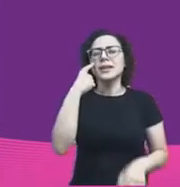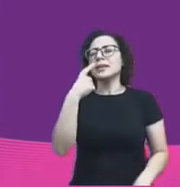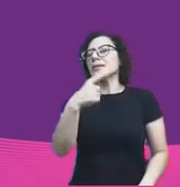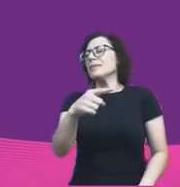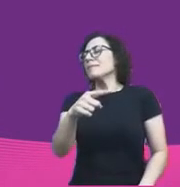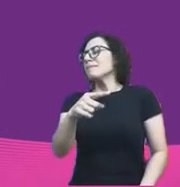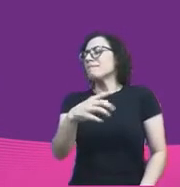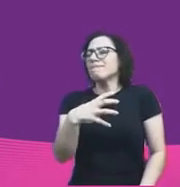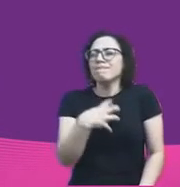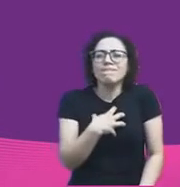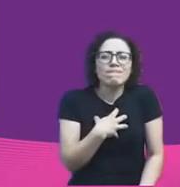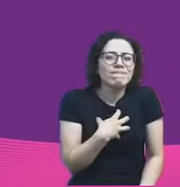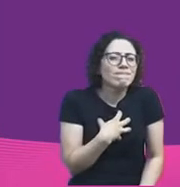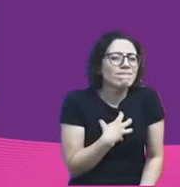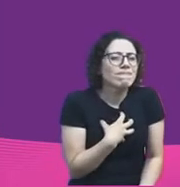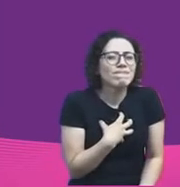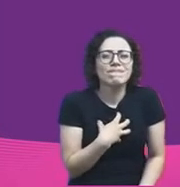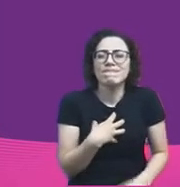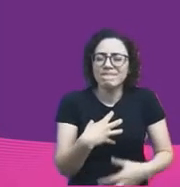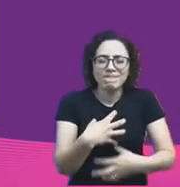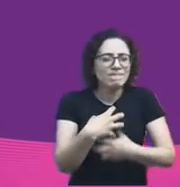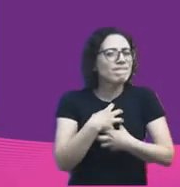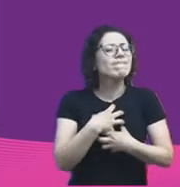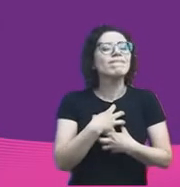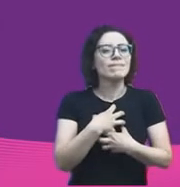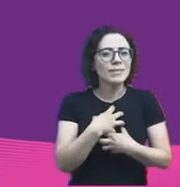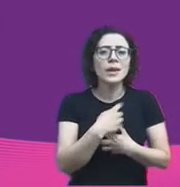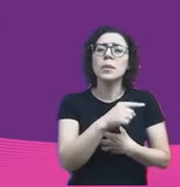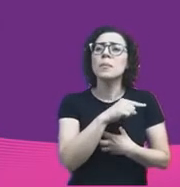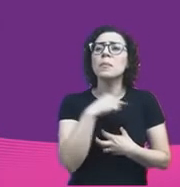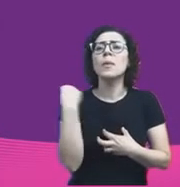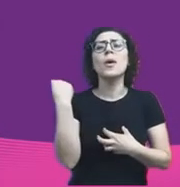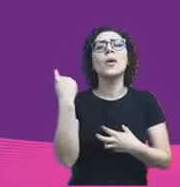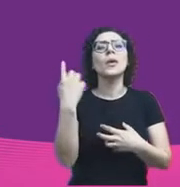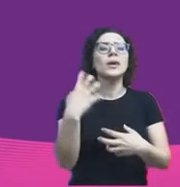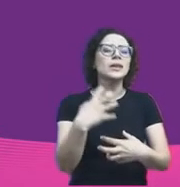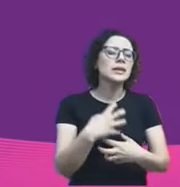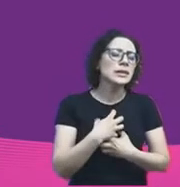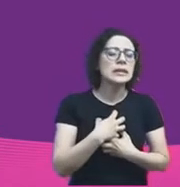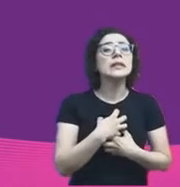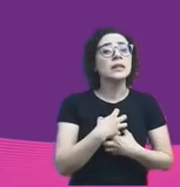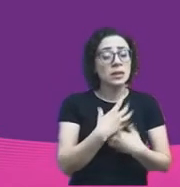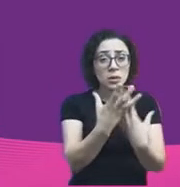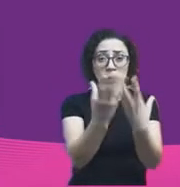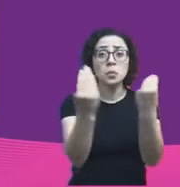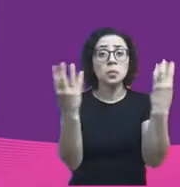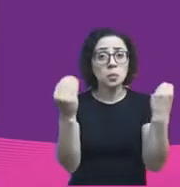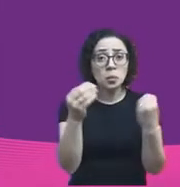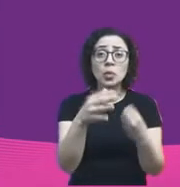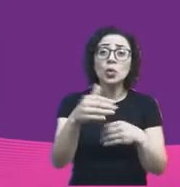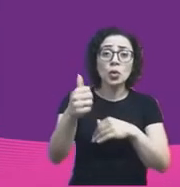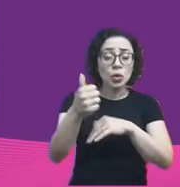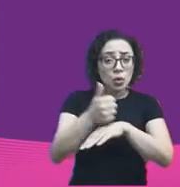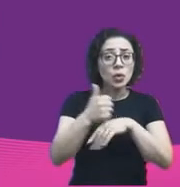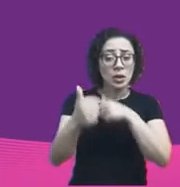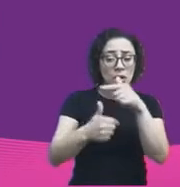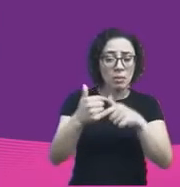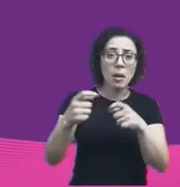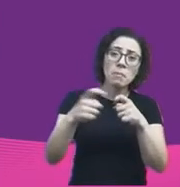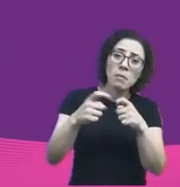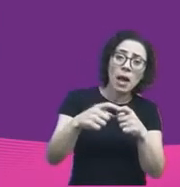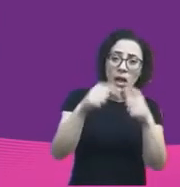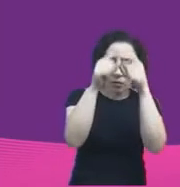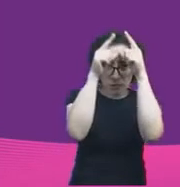eram respeitados e falados. Por que isso? Será porque pela primeira vez